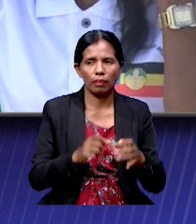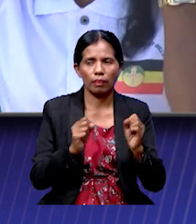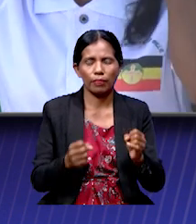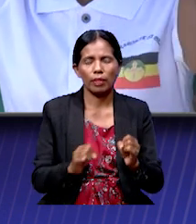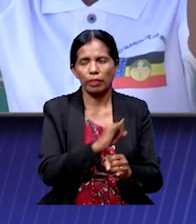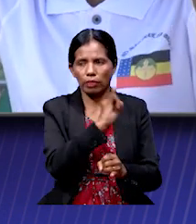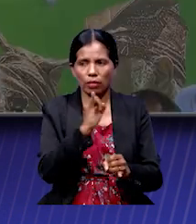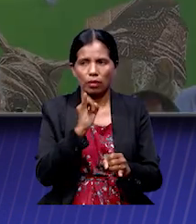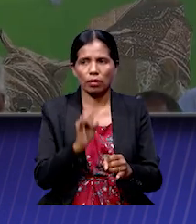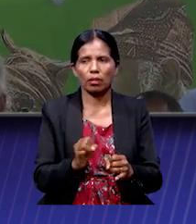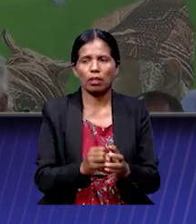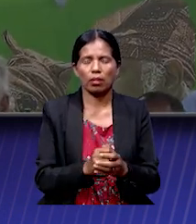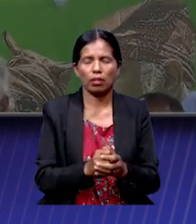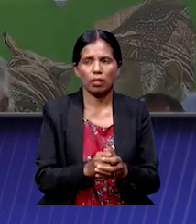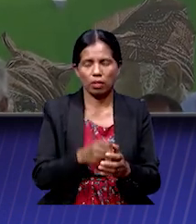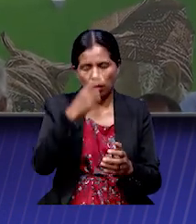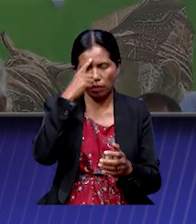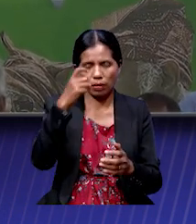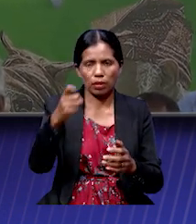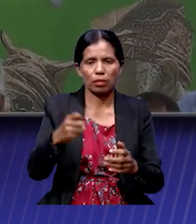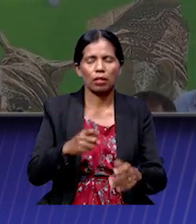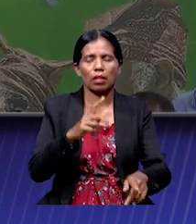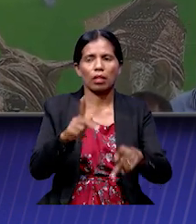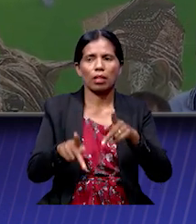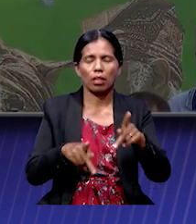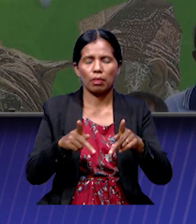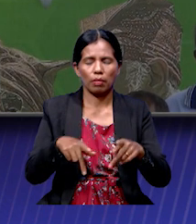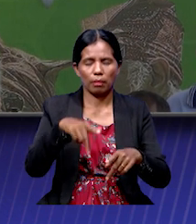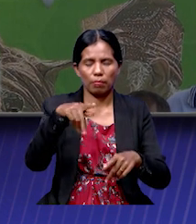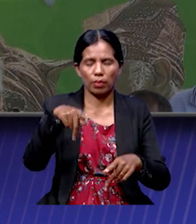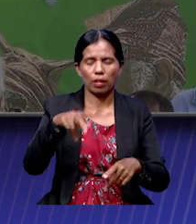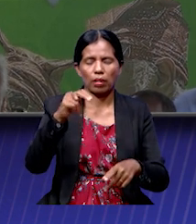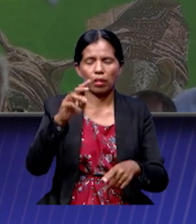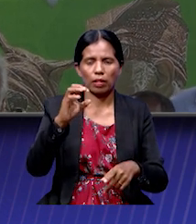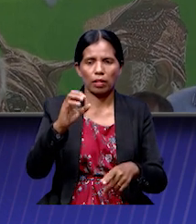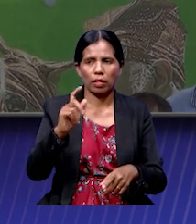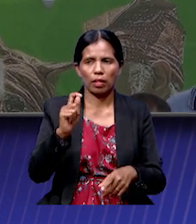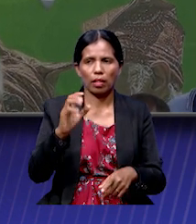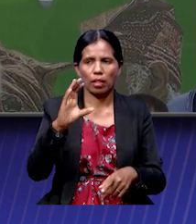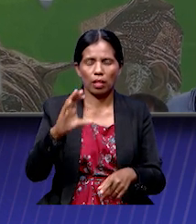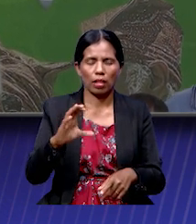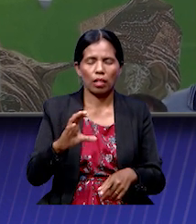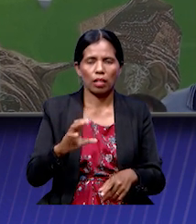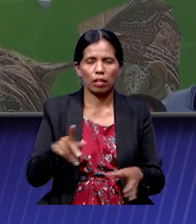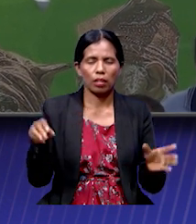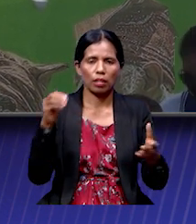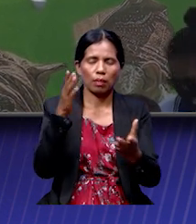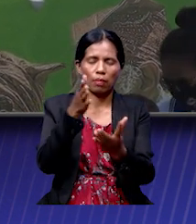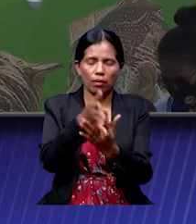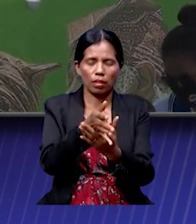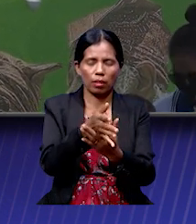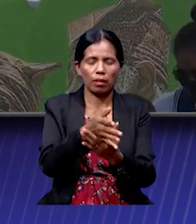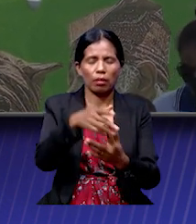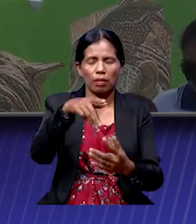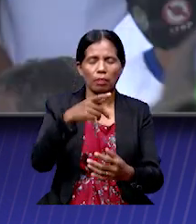Investigação ba tansa maka element PNTL tama fare. Parlamento Lara e a